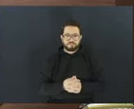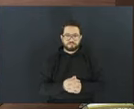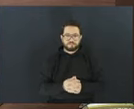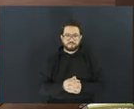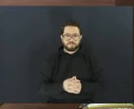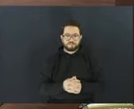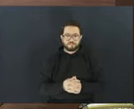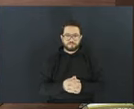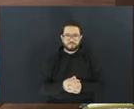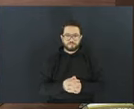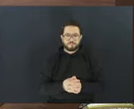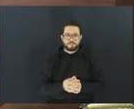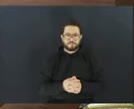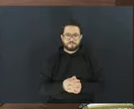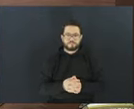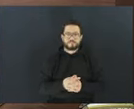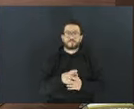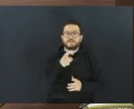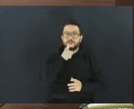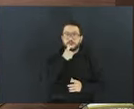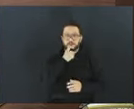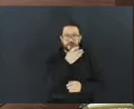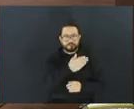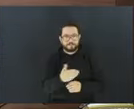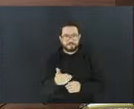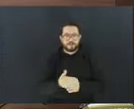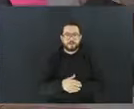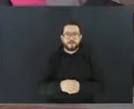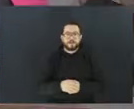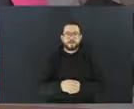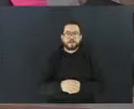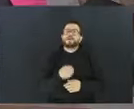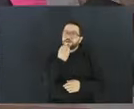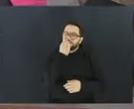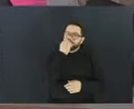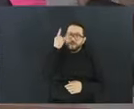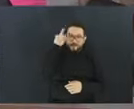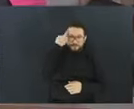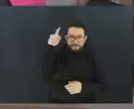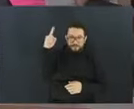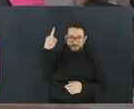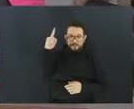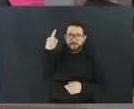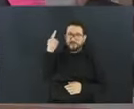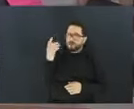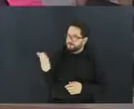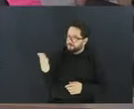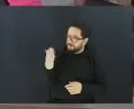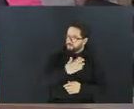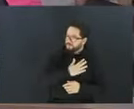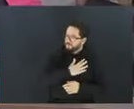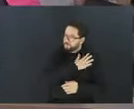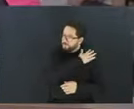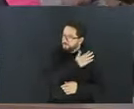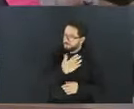1:30. Bem, bom dia a todos mais uma vez. Coronel Hudson, quero dizer primeiramente que é um